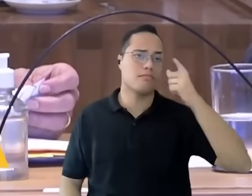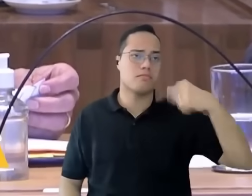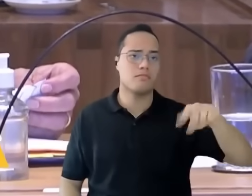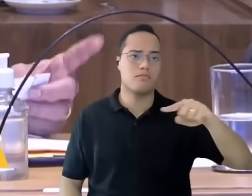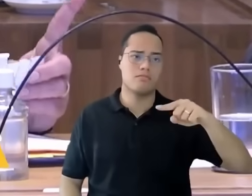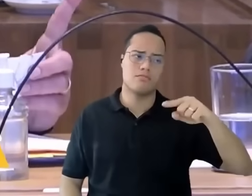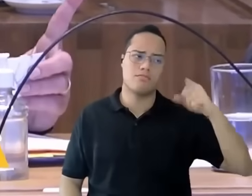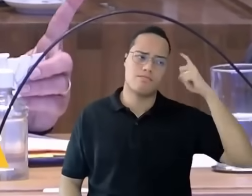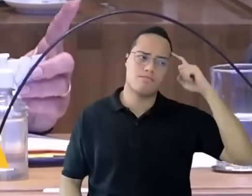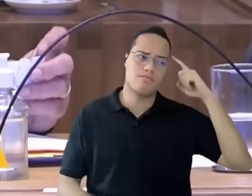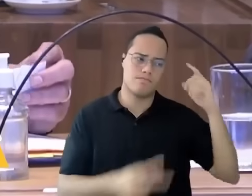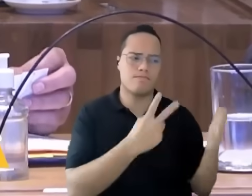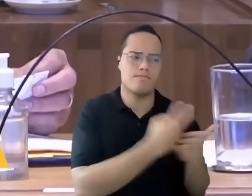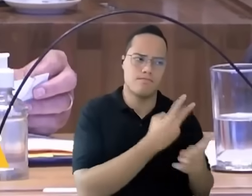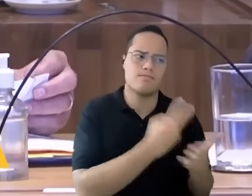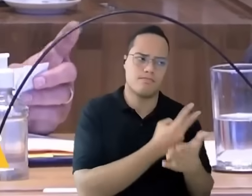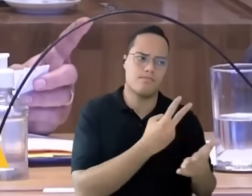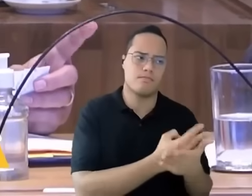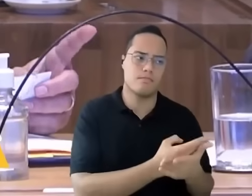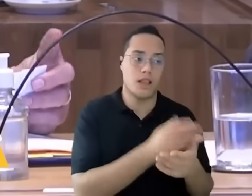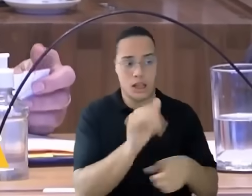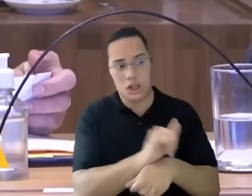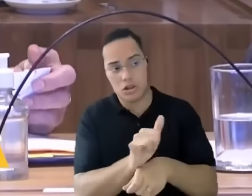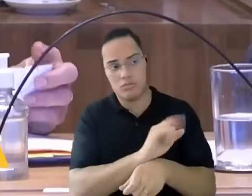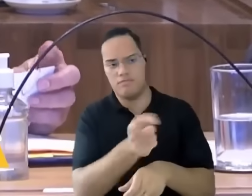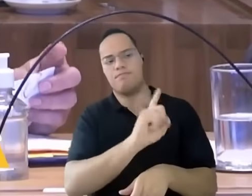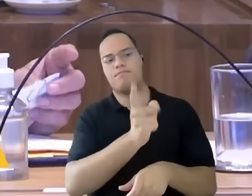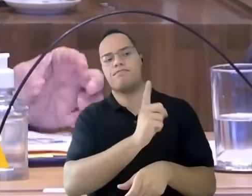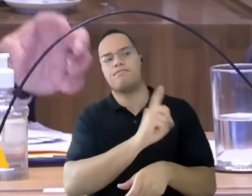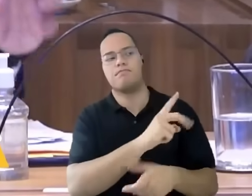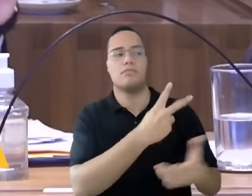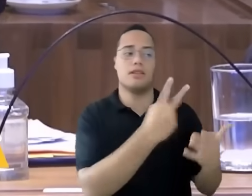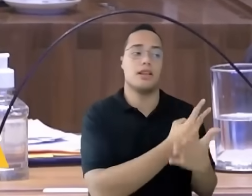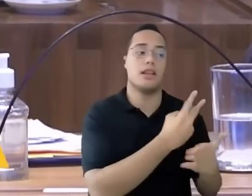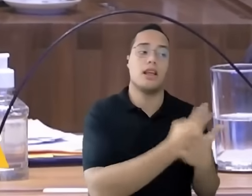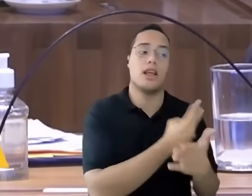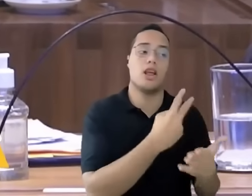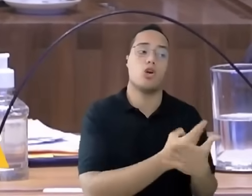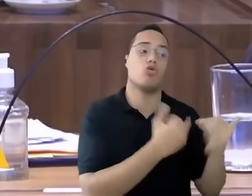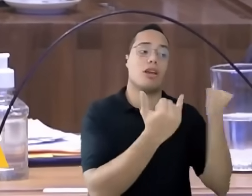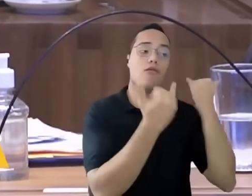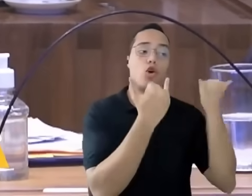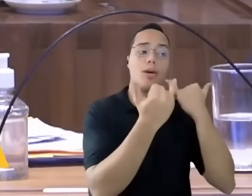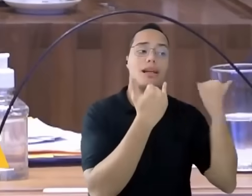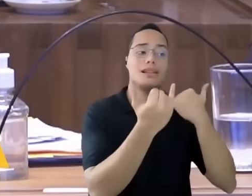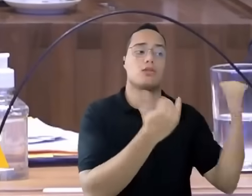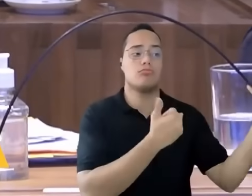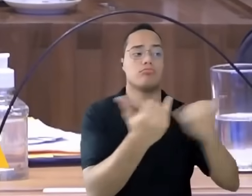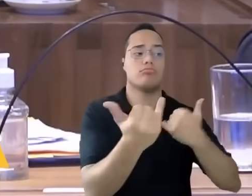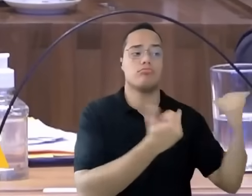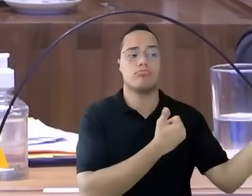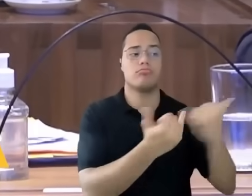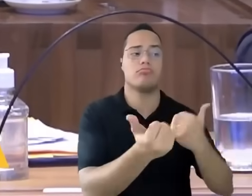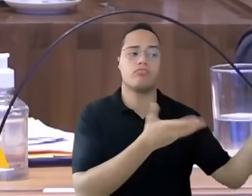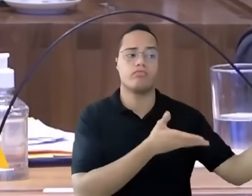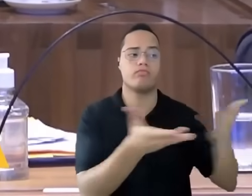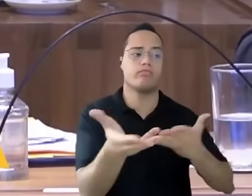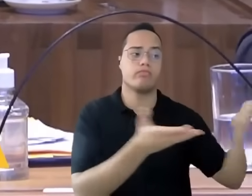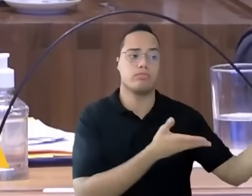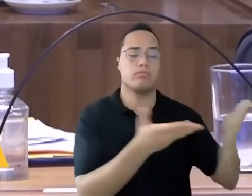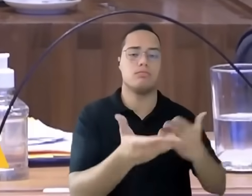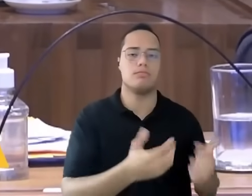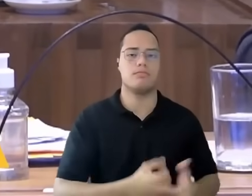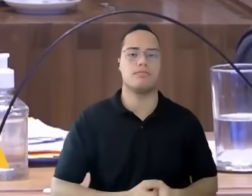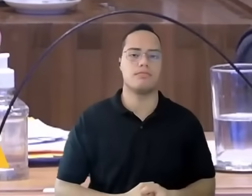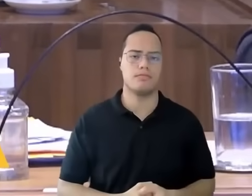não falha de planejamento falhas do fluxo de informações e aqui eu tenho que explicar nós temos como é que